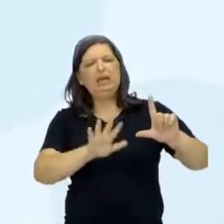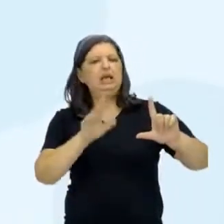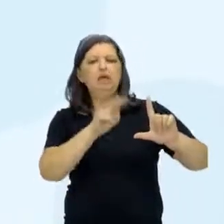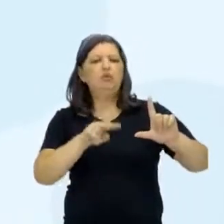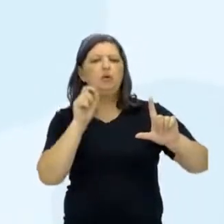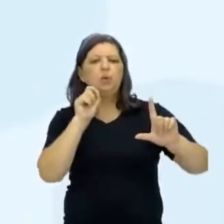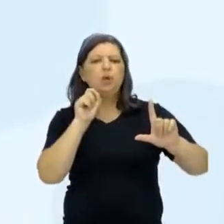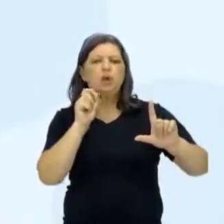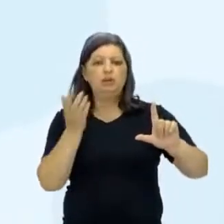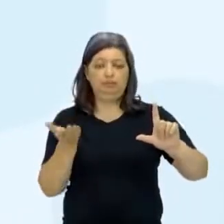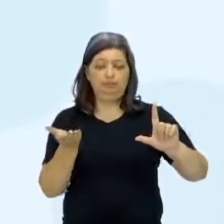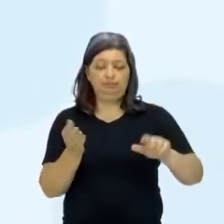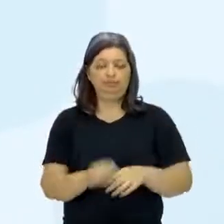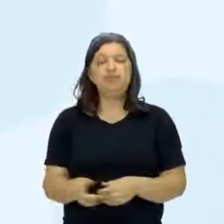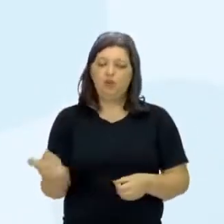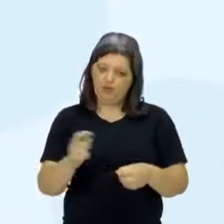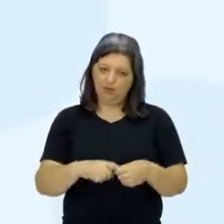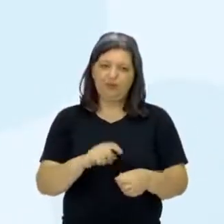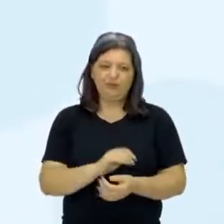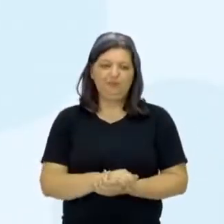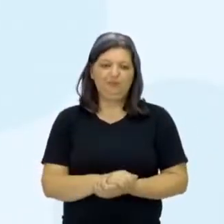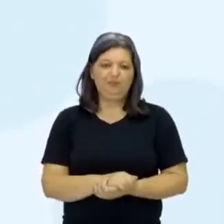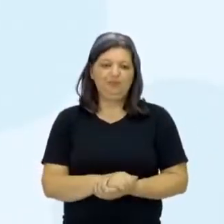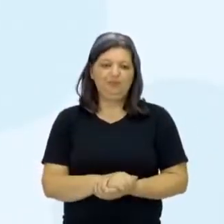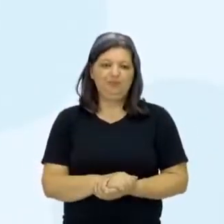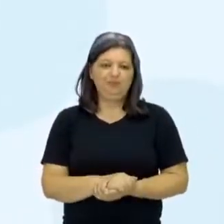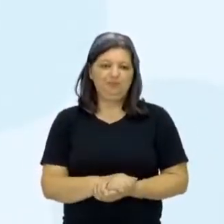imagem abaixo. Já voltamos. Vamos lá.